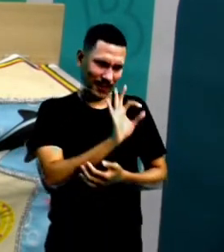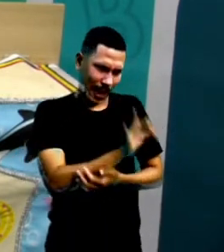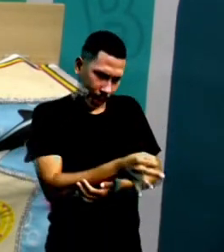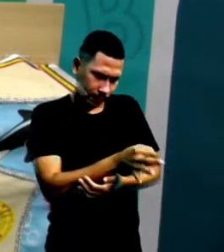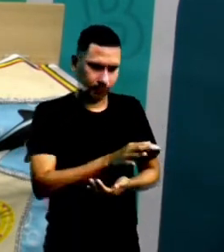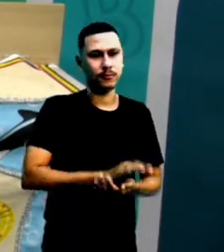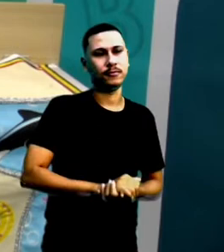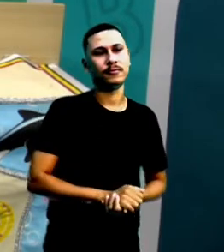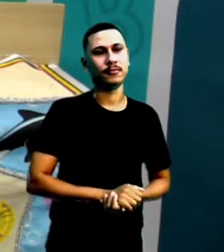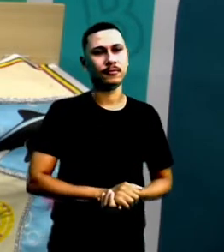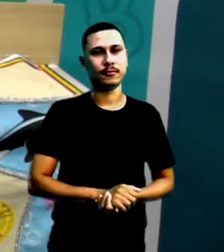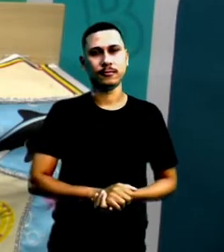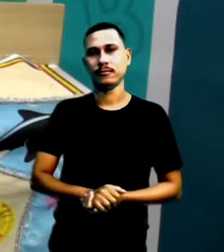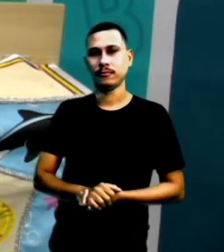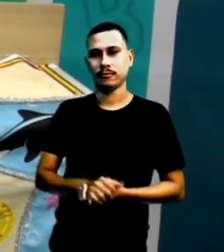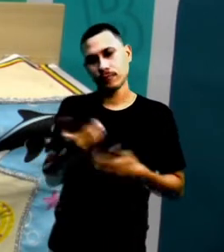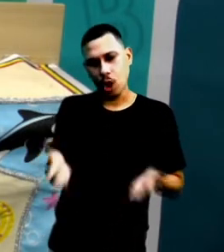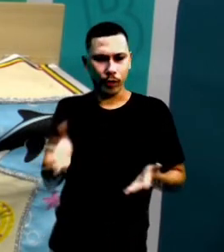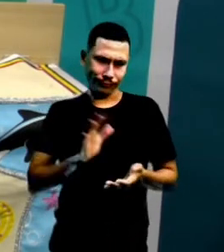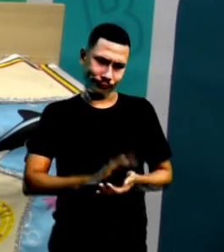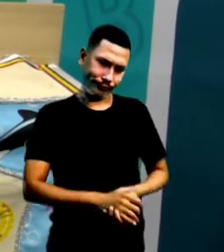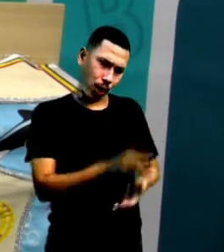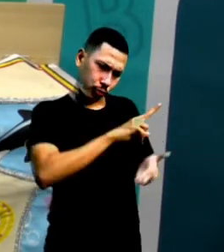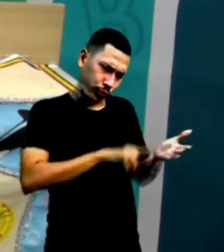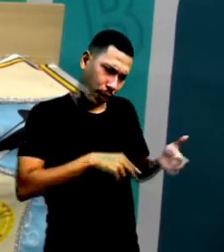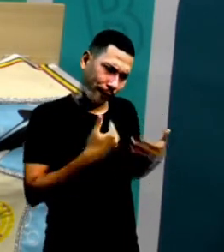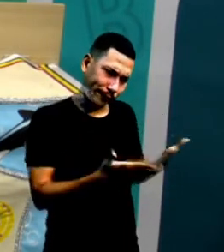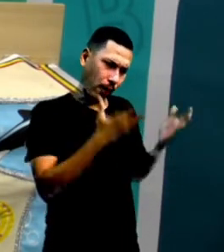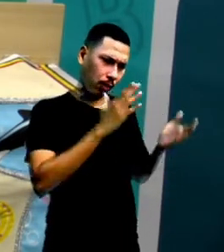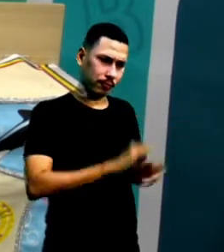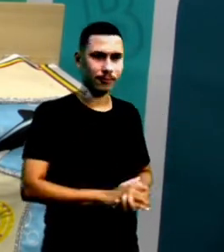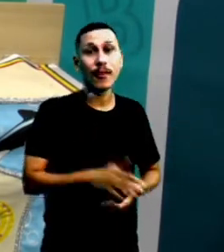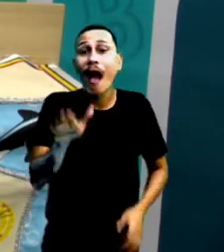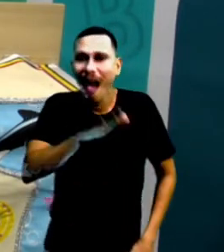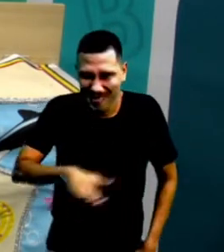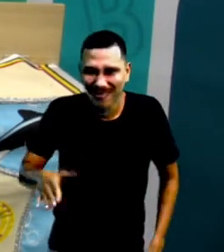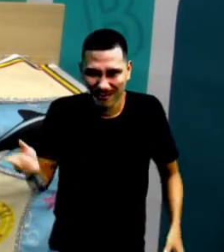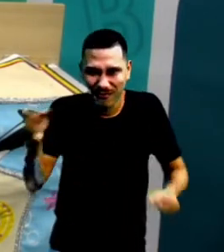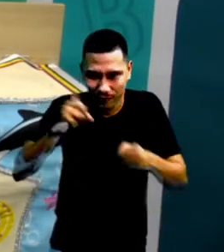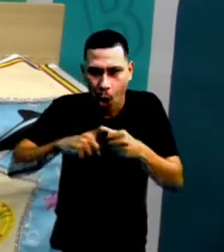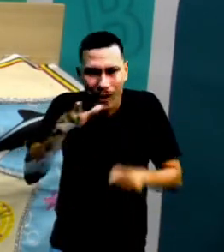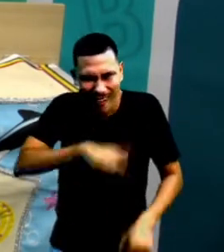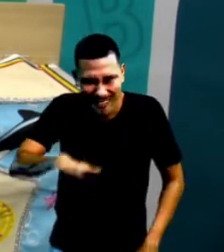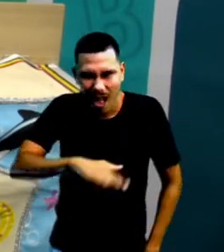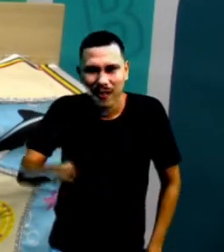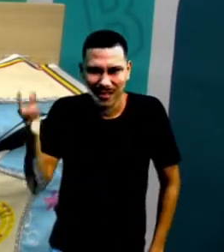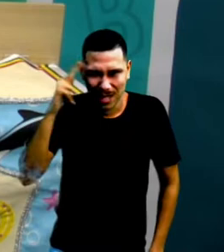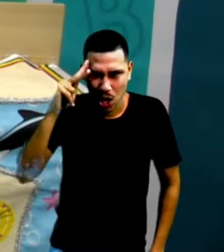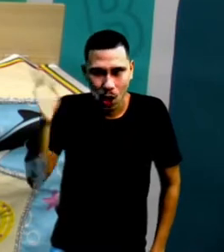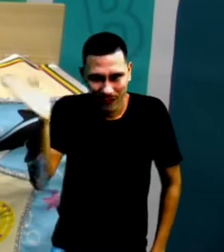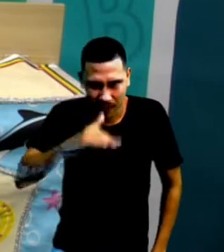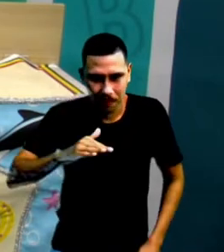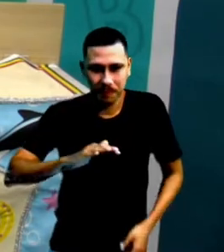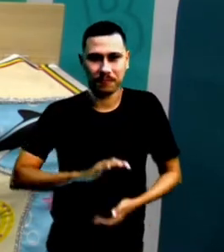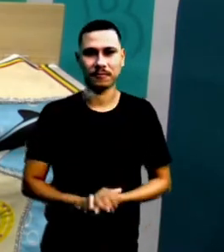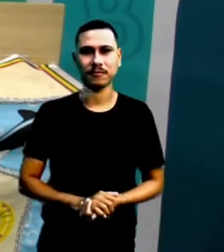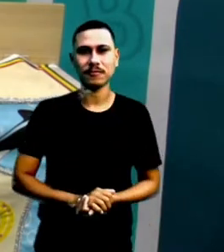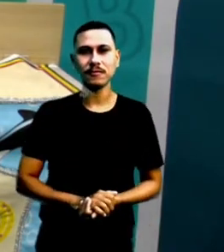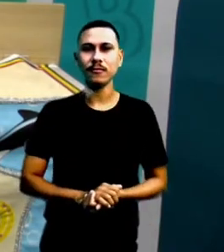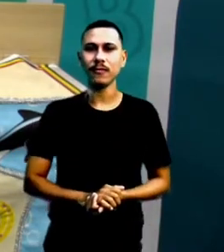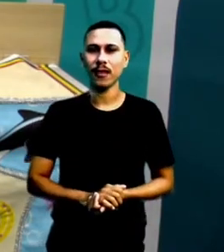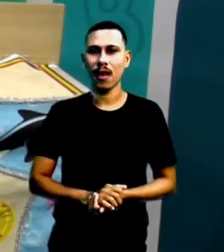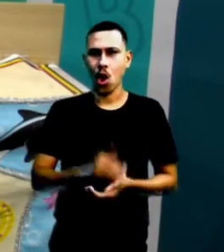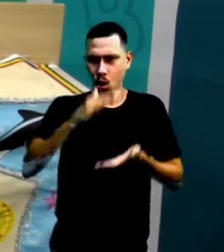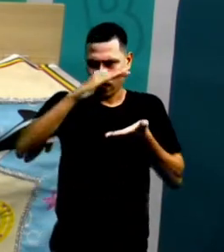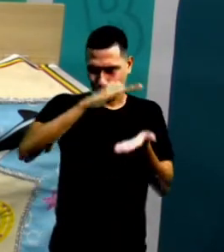certo? Tem jeito essa leiturinha. Crianças, vamos para nossa história? Então, ó, o pote